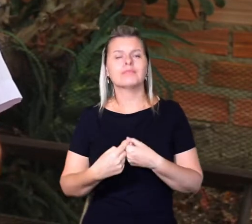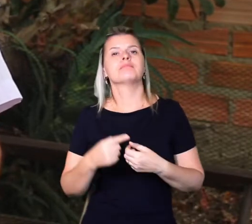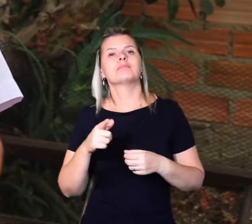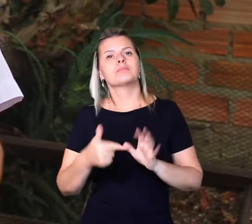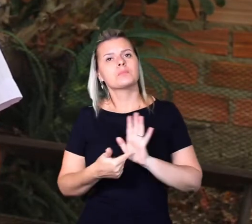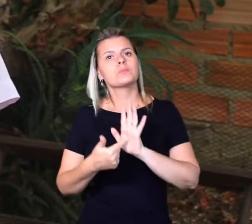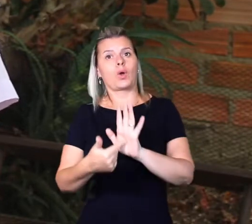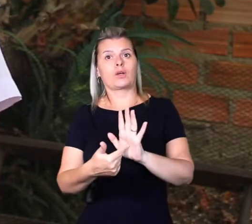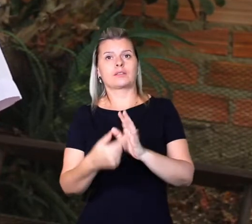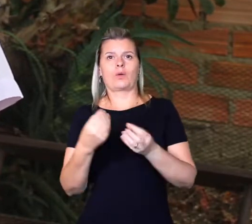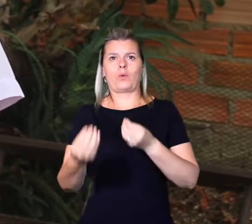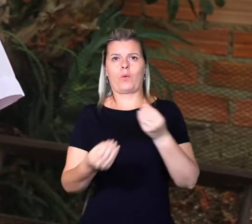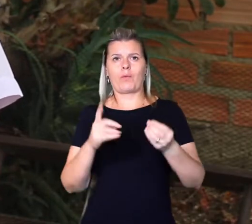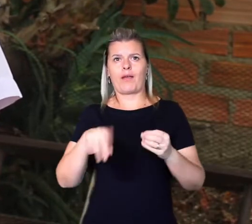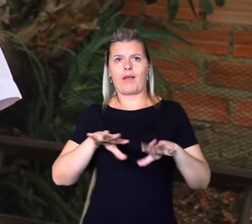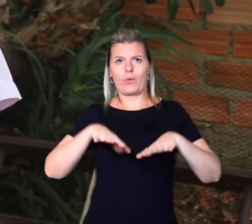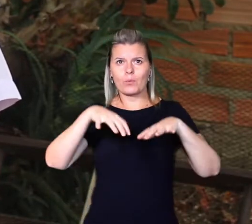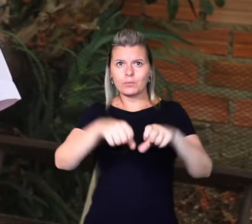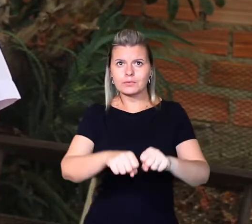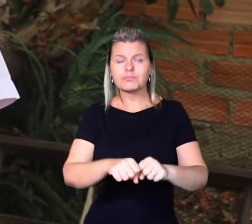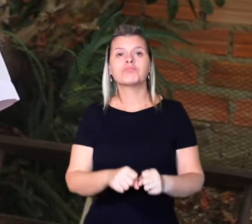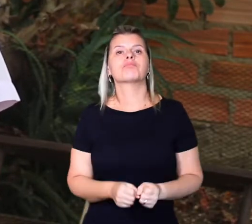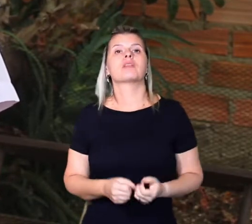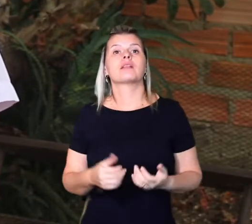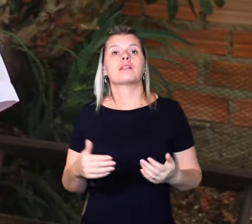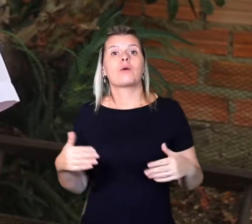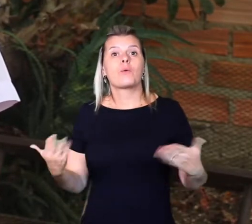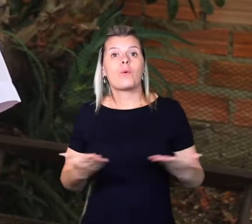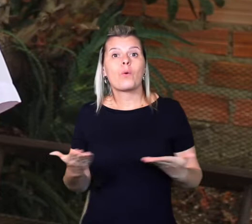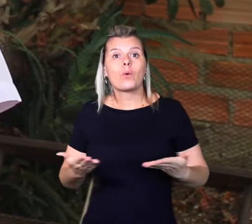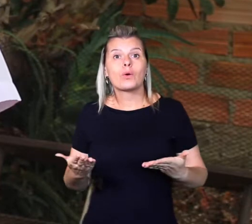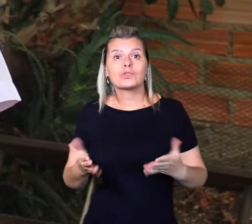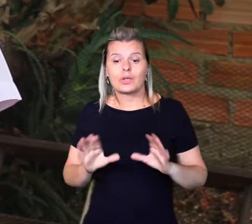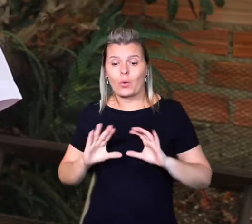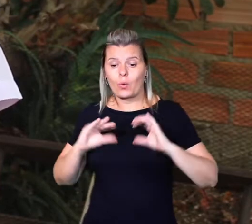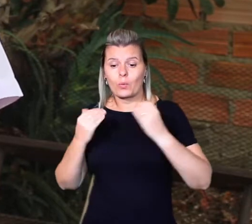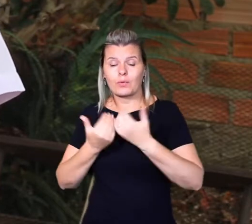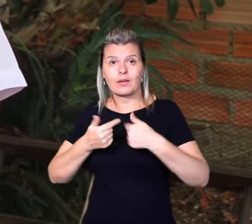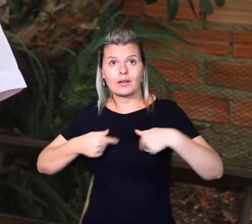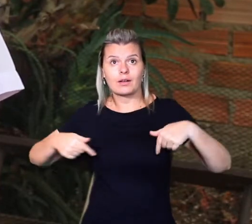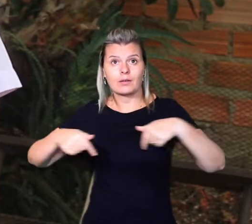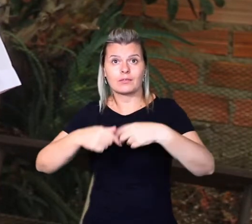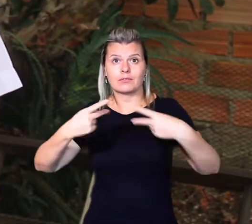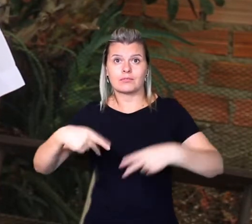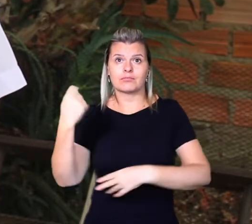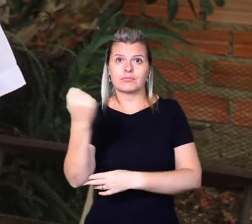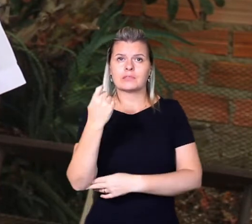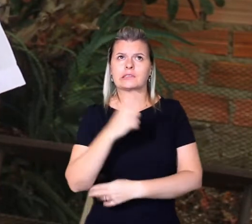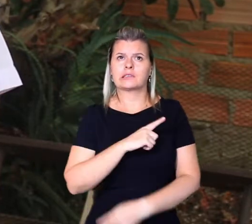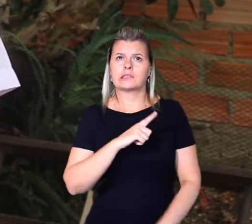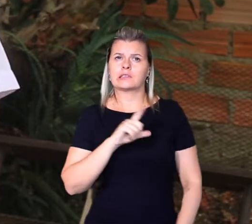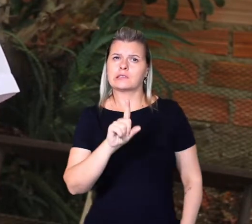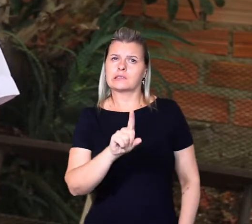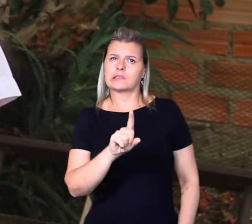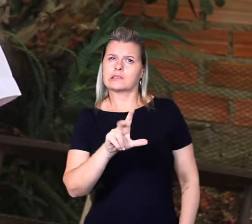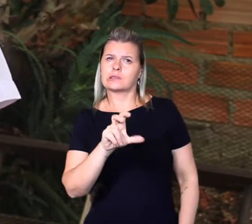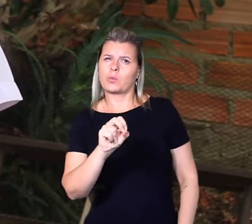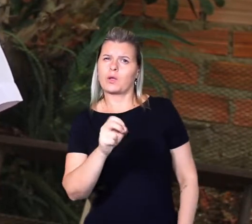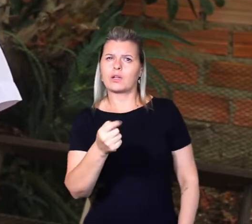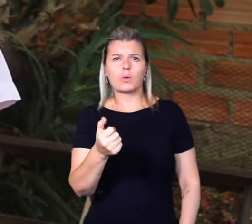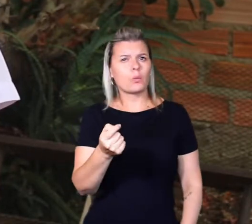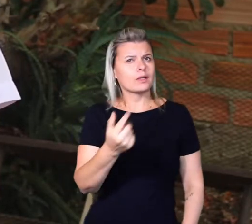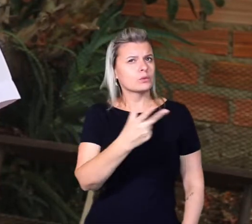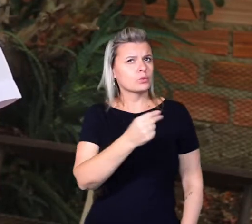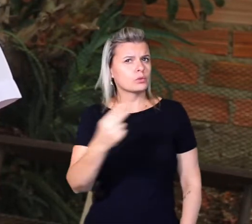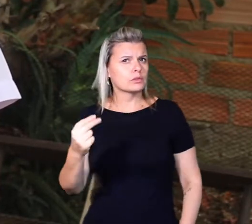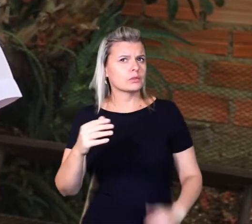que dá essa dimensão dessa ocupação. E hoje as comunidades quilombolas no Rio Grande do Sul, elas perfazem um conjunto de 150 a